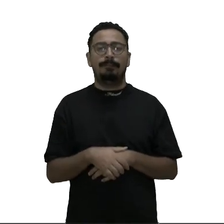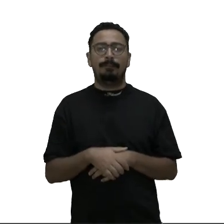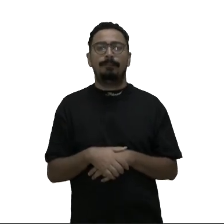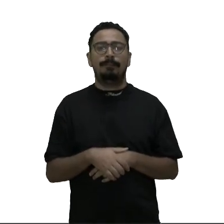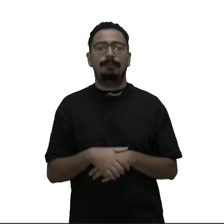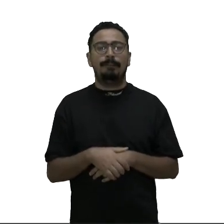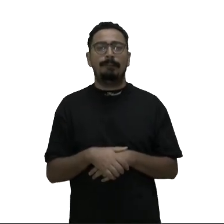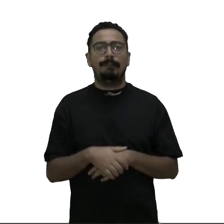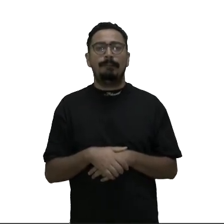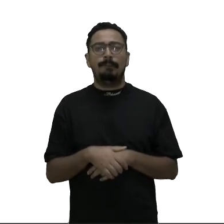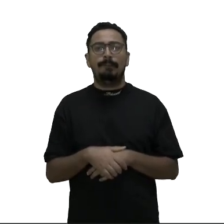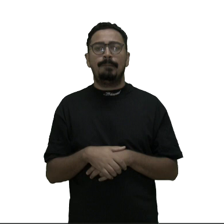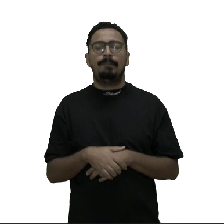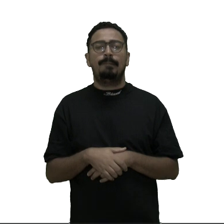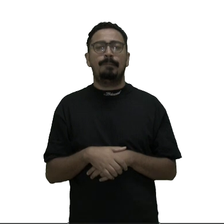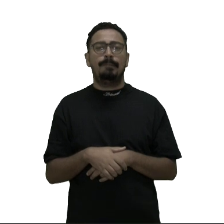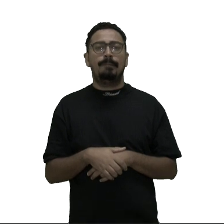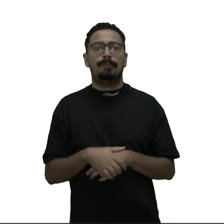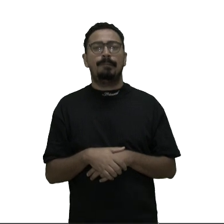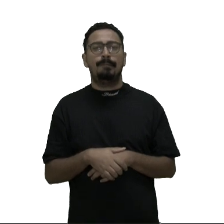microfone... Alô?